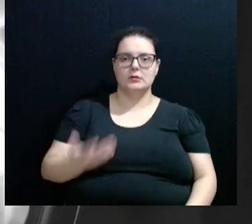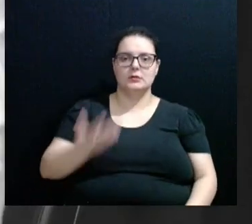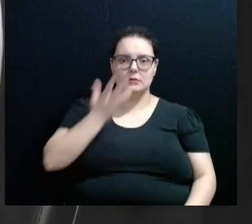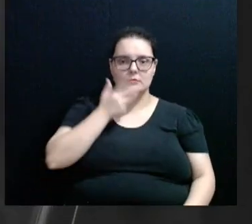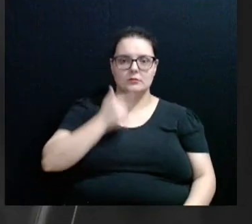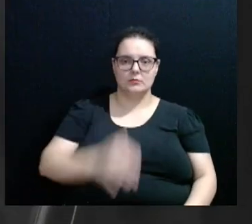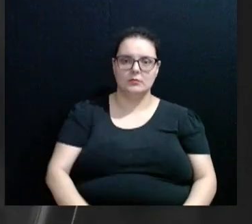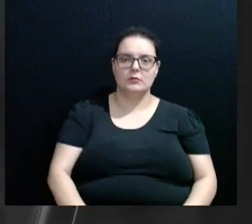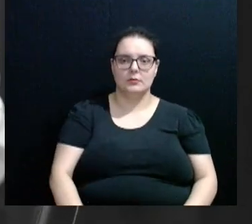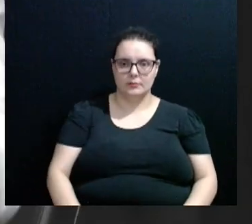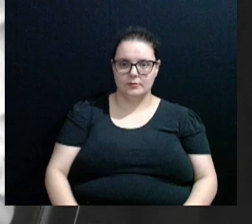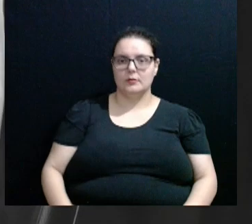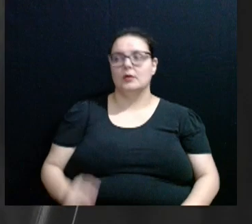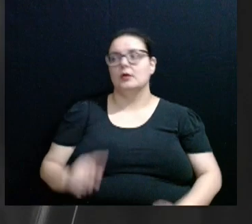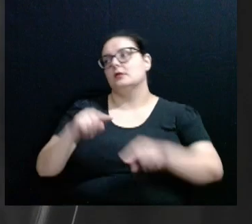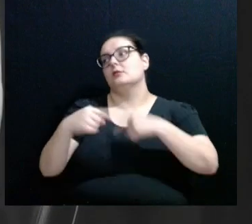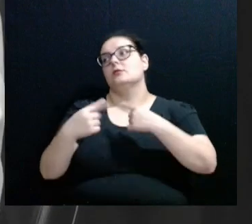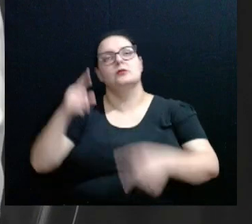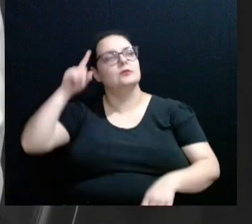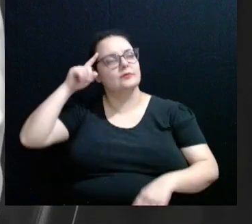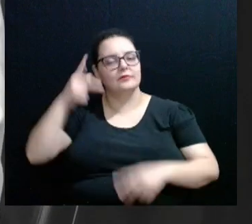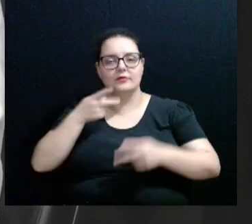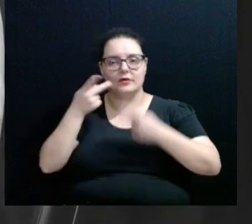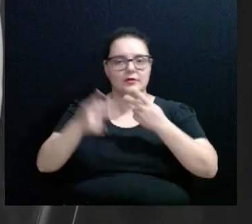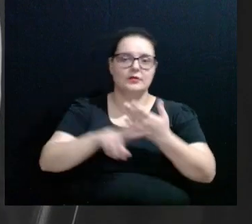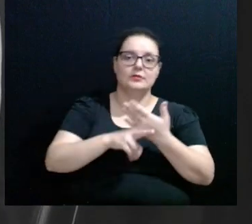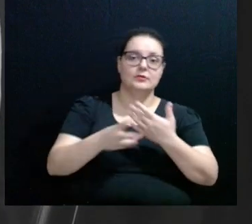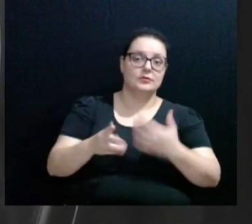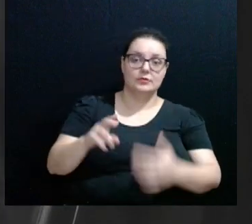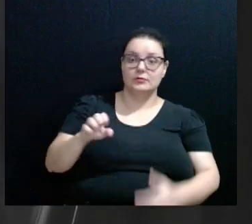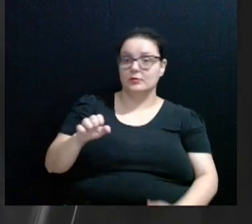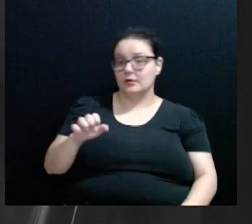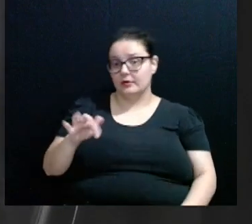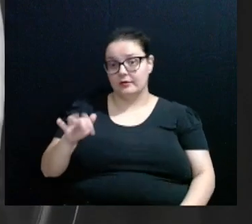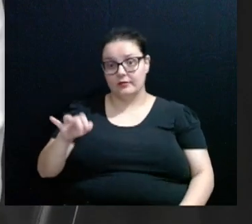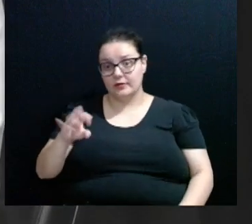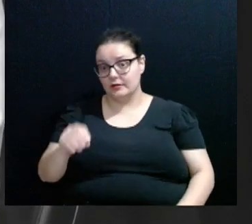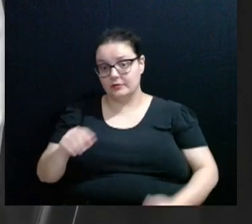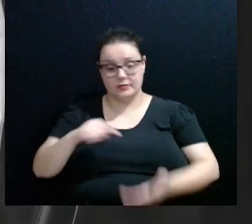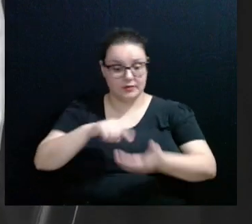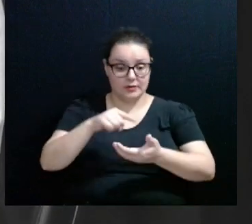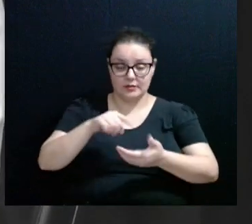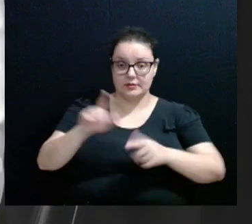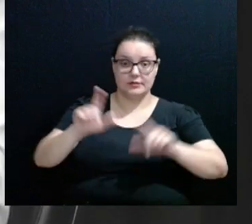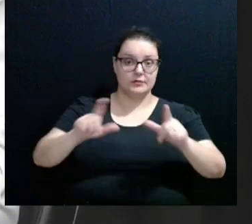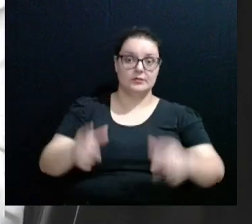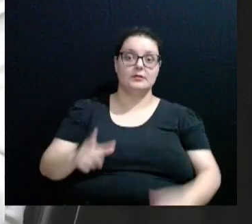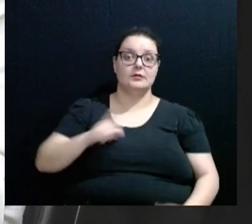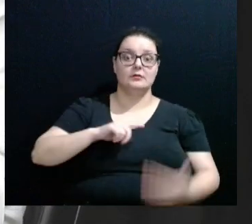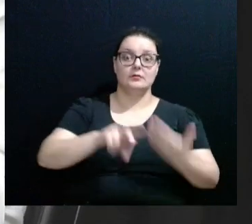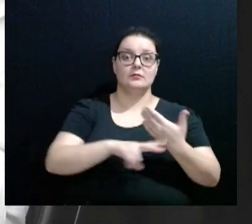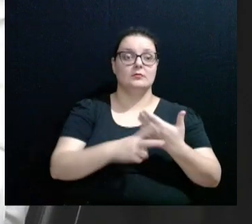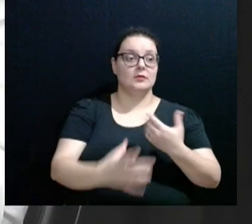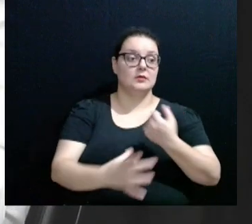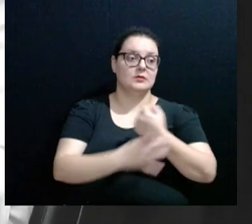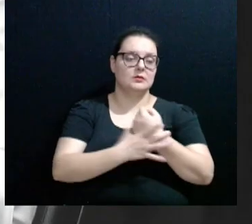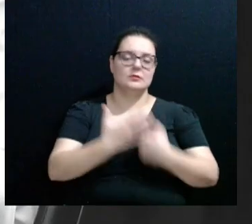sobre os efeitos da tela, e ao mesmo tempo a gente teve impacto na segurança pública. A